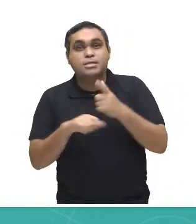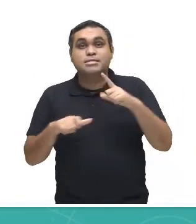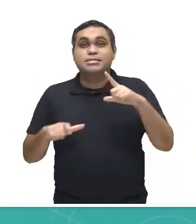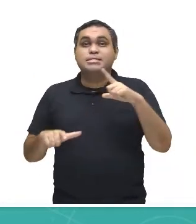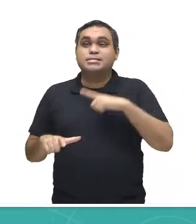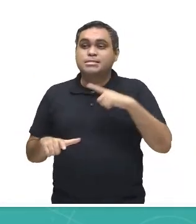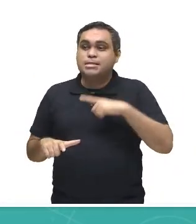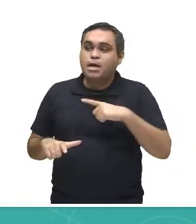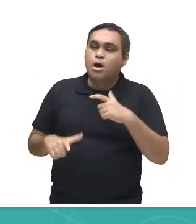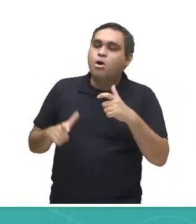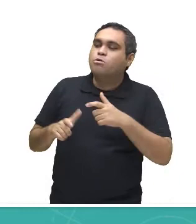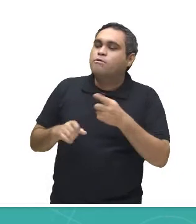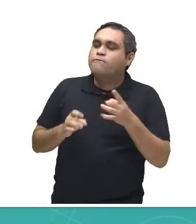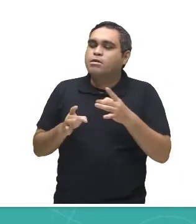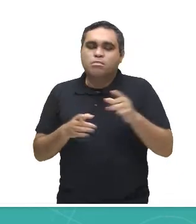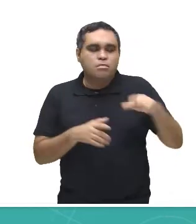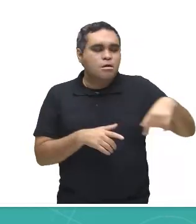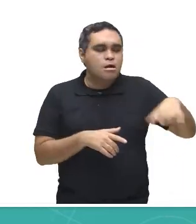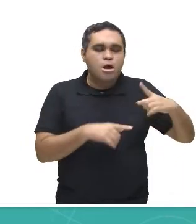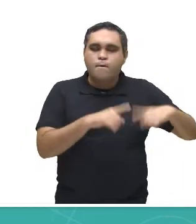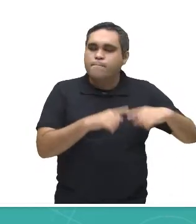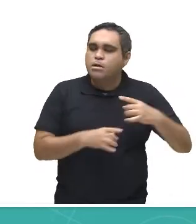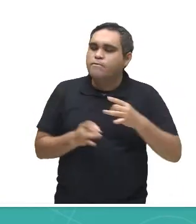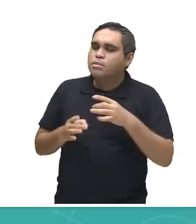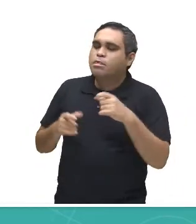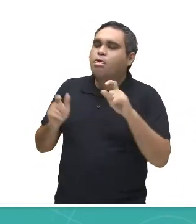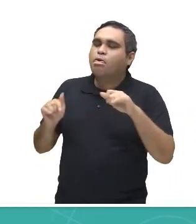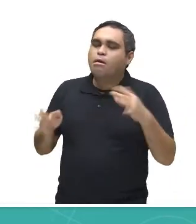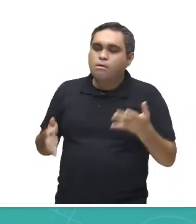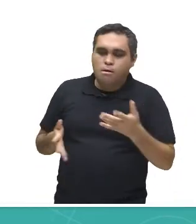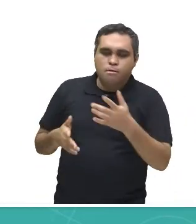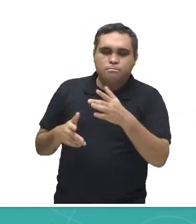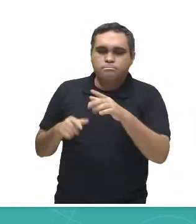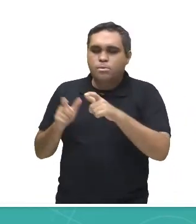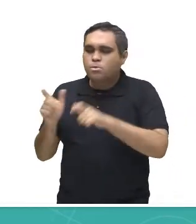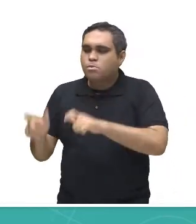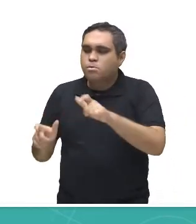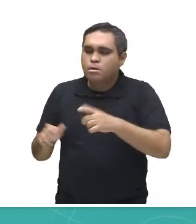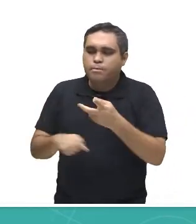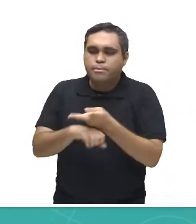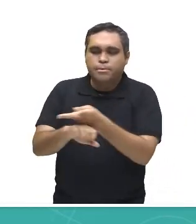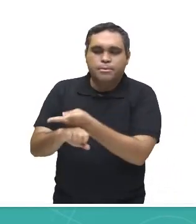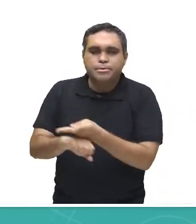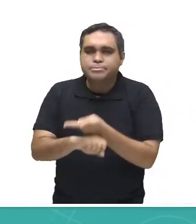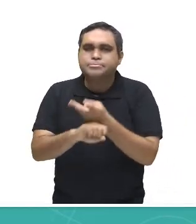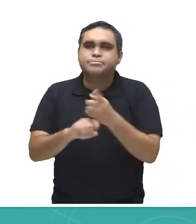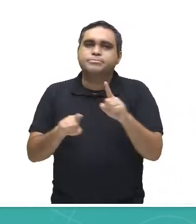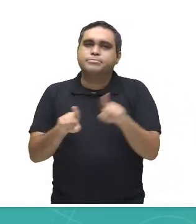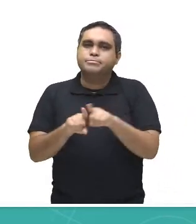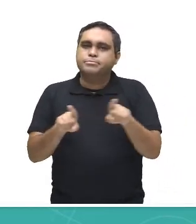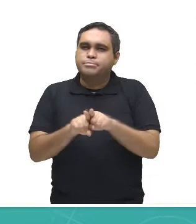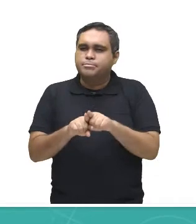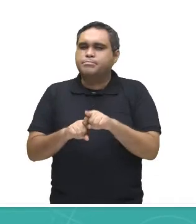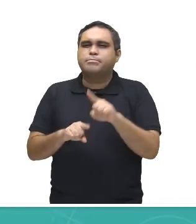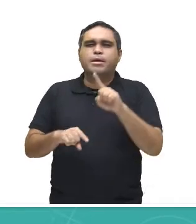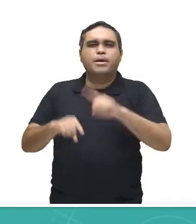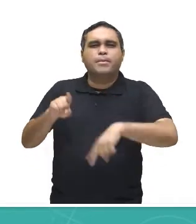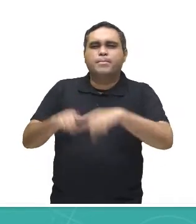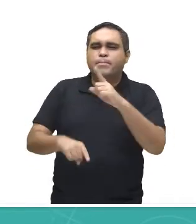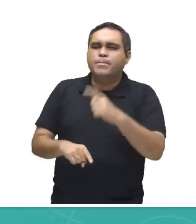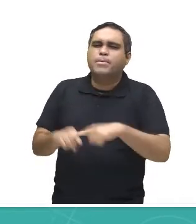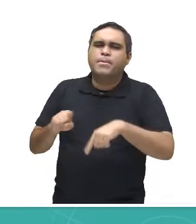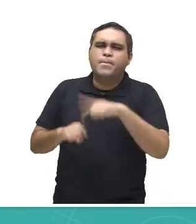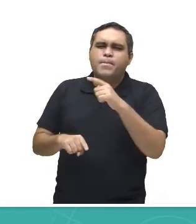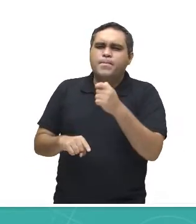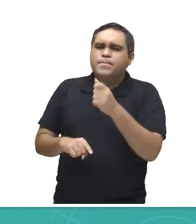para quem vender os seus produtos industrializados e também ter onde conseguir matéria-prima baratinha, quase de graça,